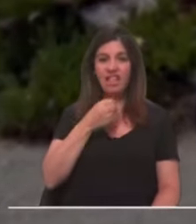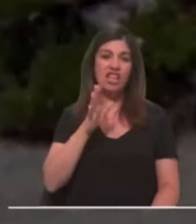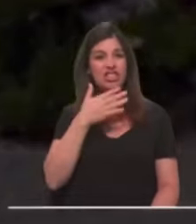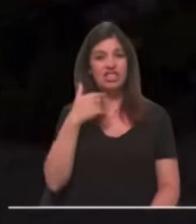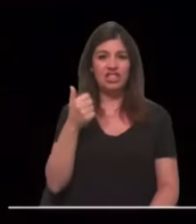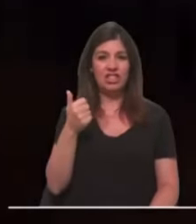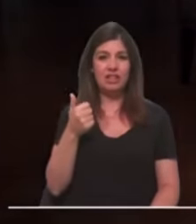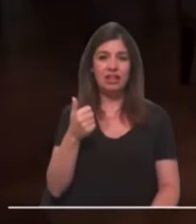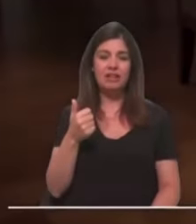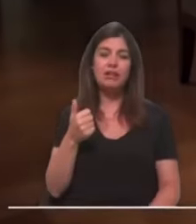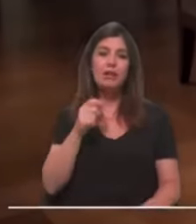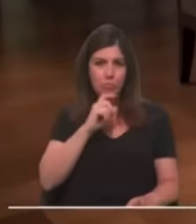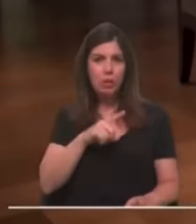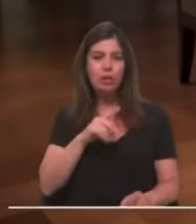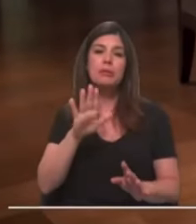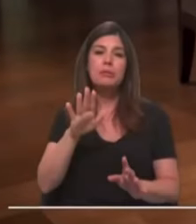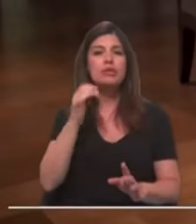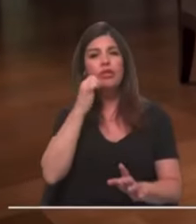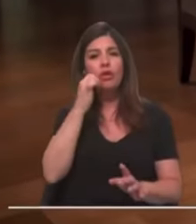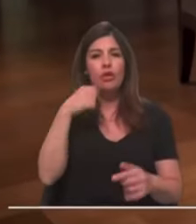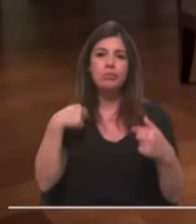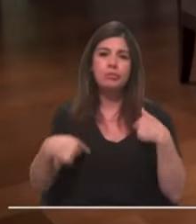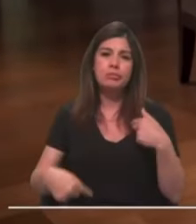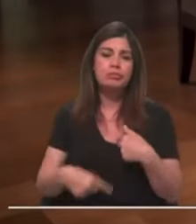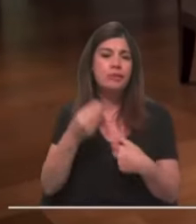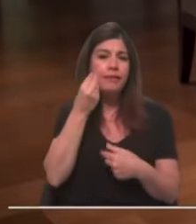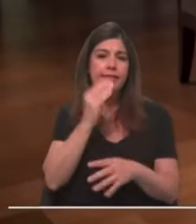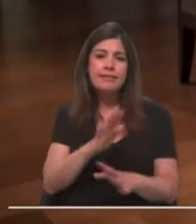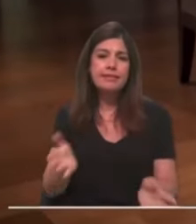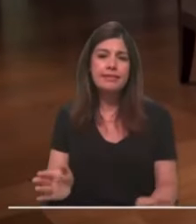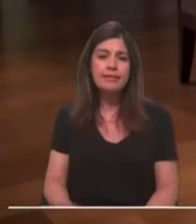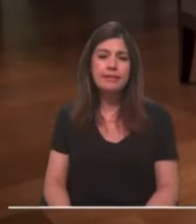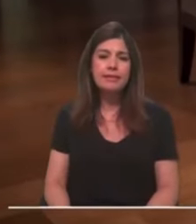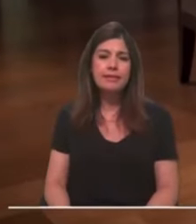tens de ter alguma dorzita, isso faz parte. Olha a parva. Sim. Pronto, está bem.